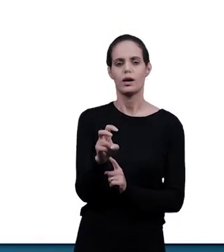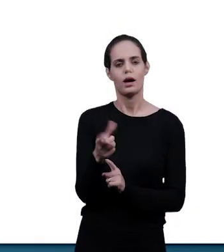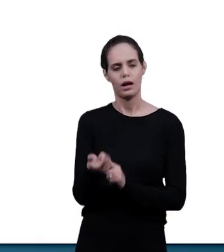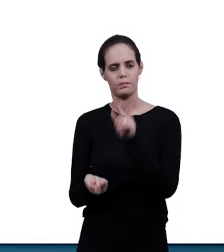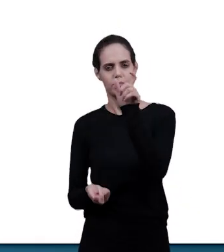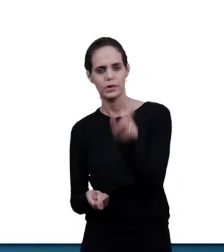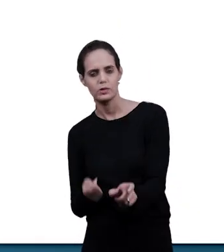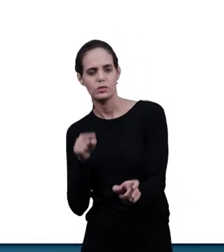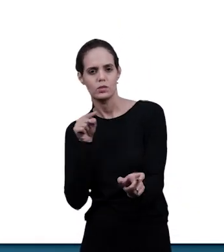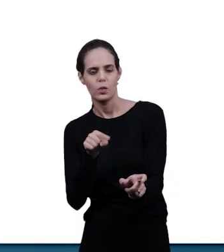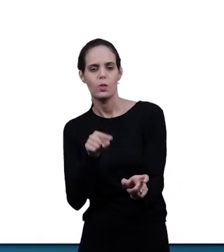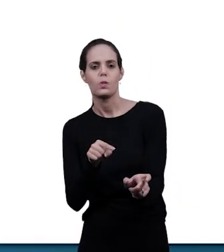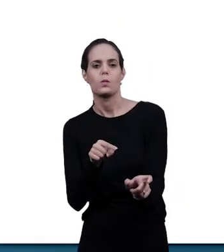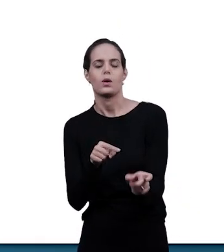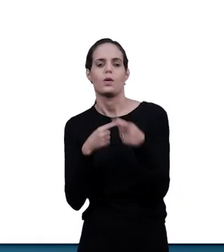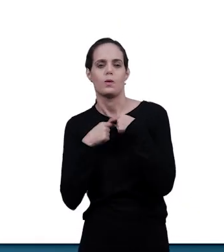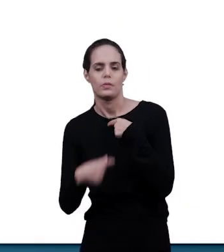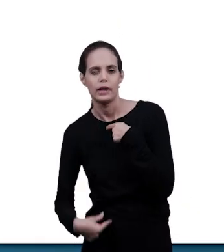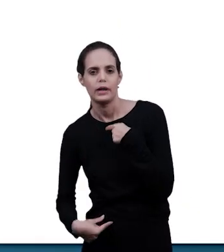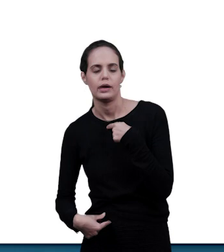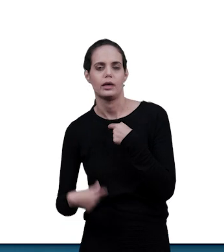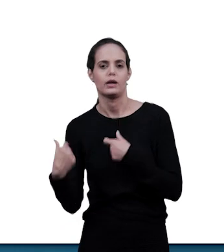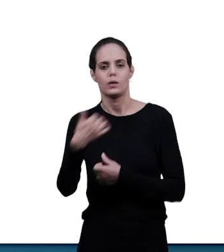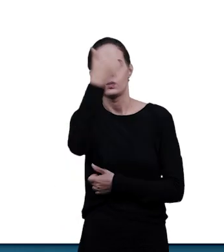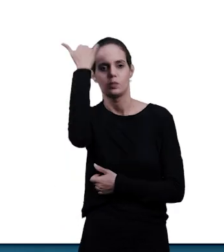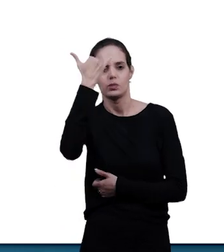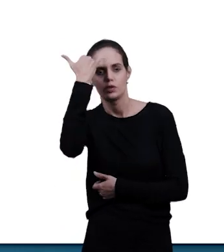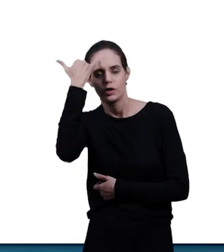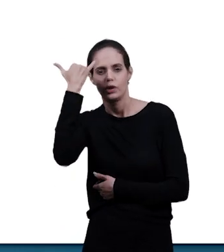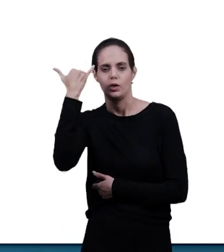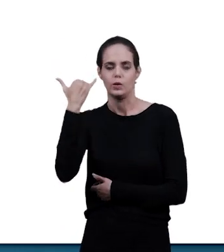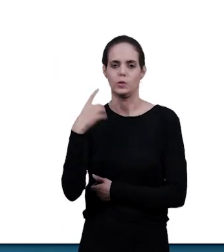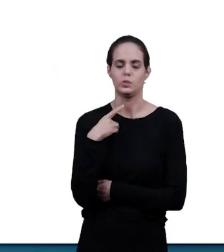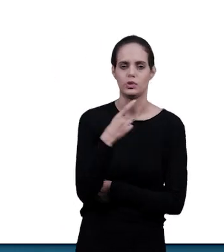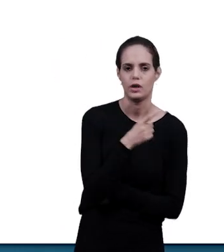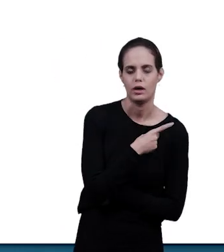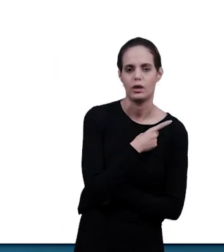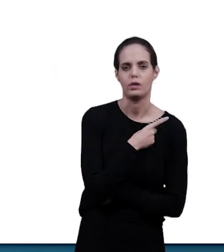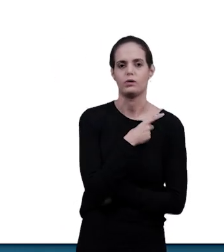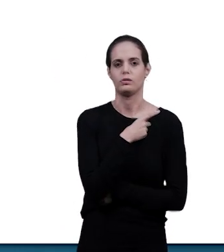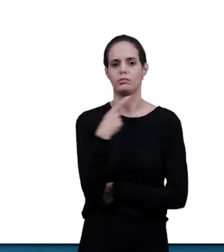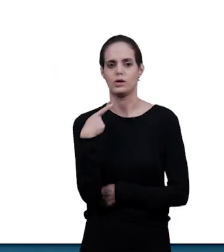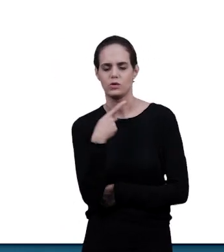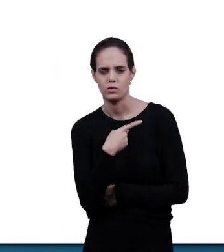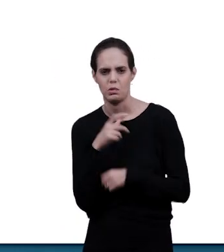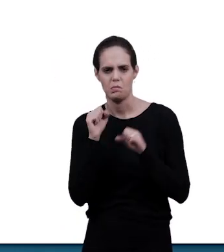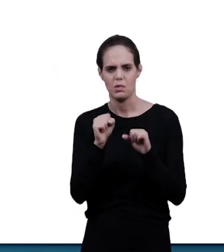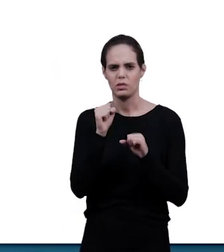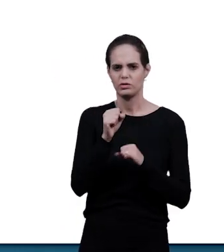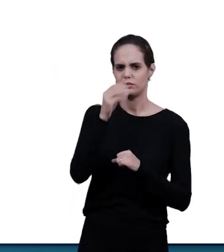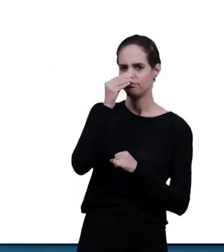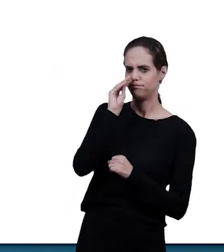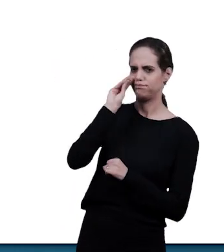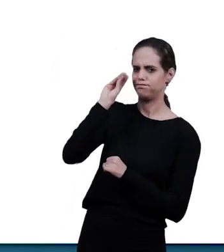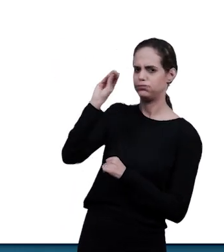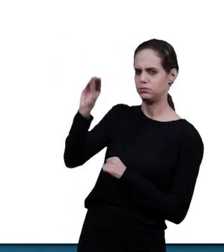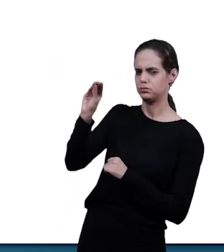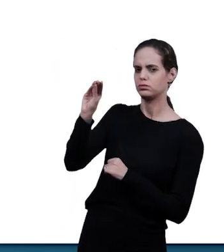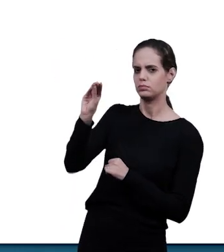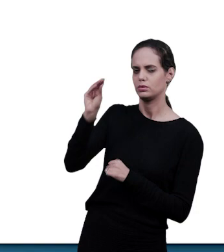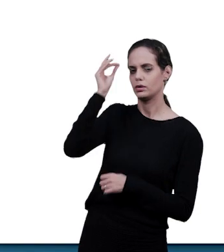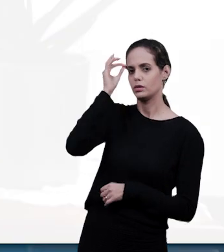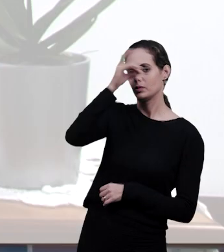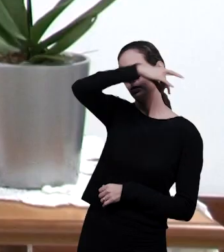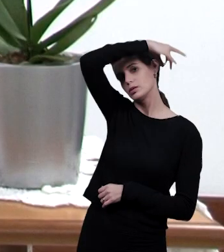seja pastor, ungido ou diácono, pode desprezar um dom de profecia a ele outorgado pelo